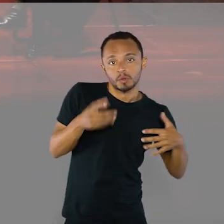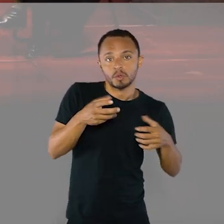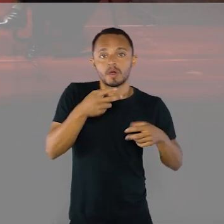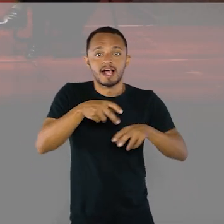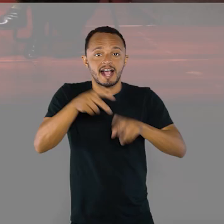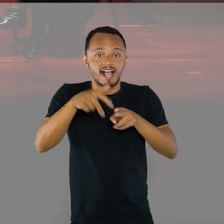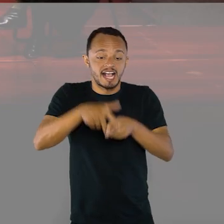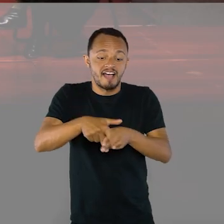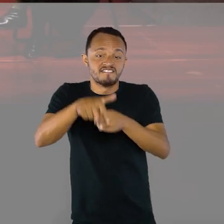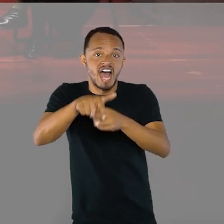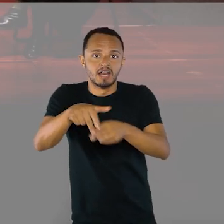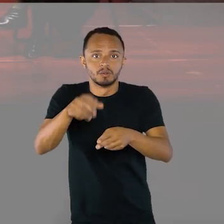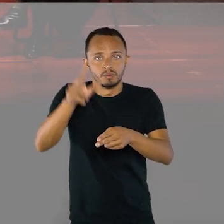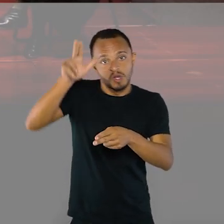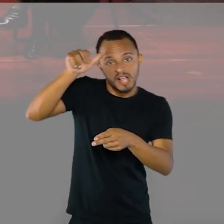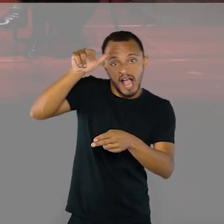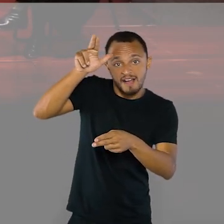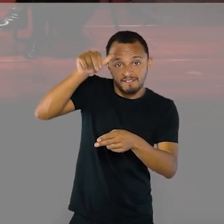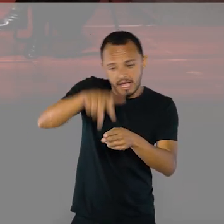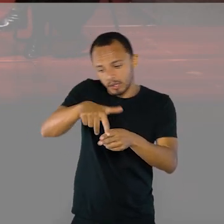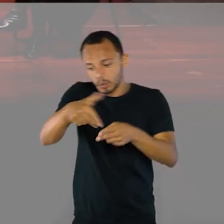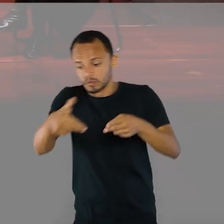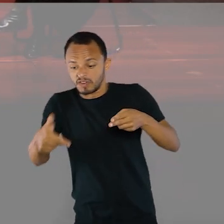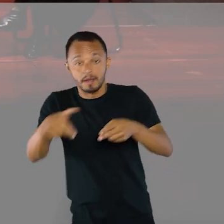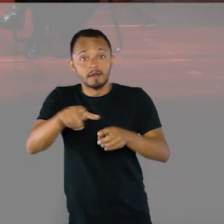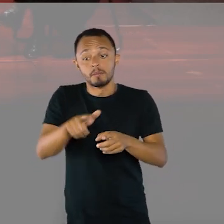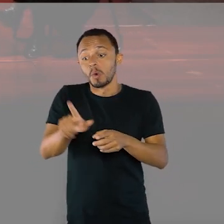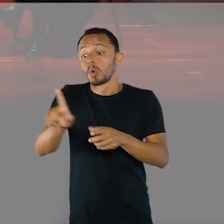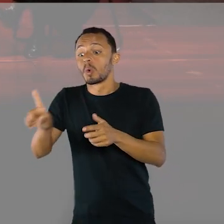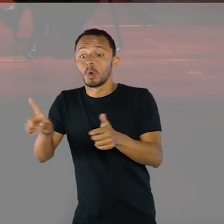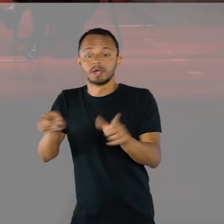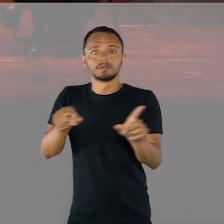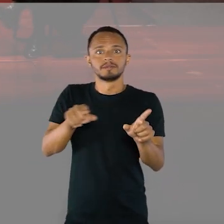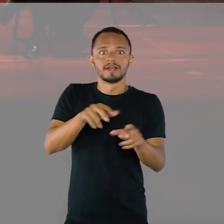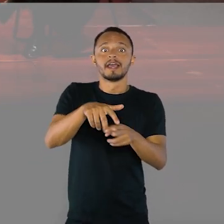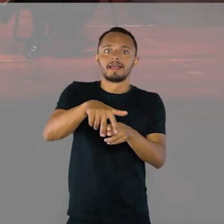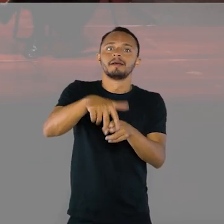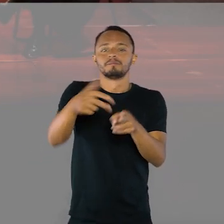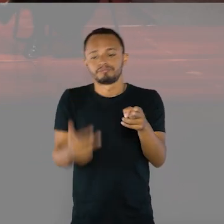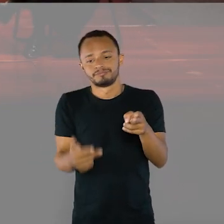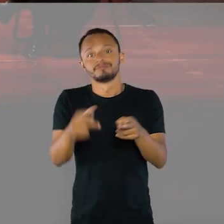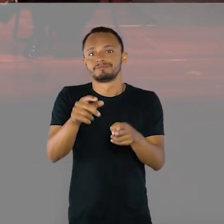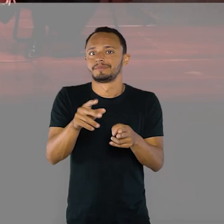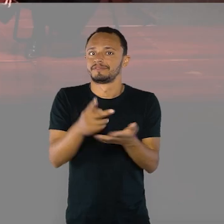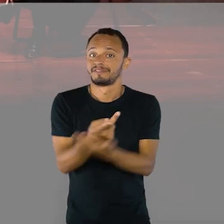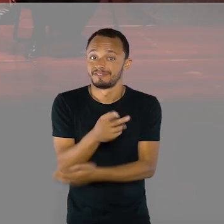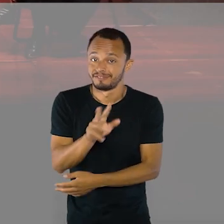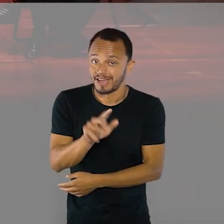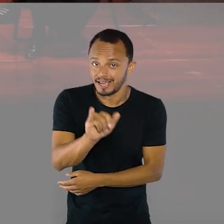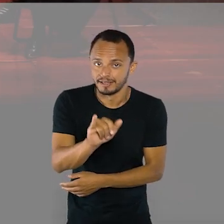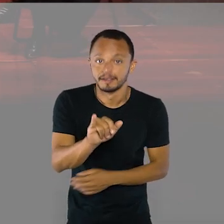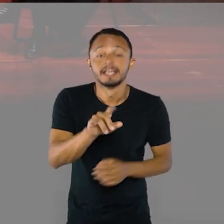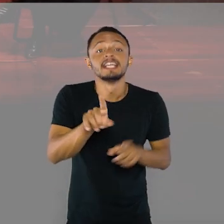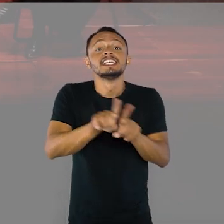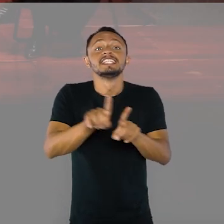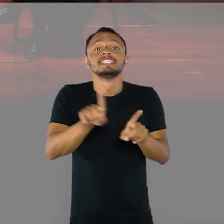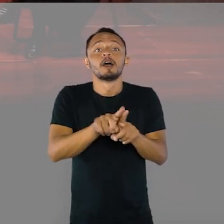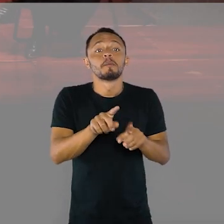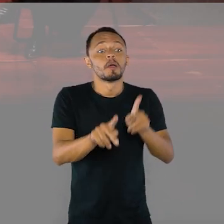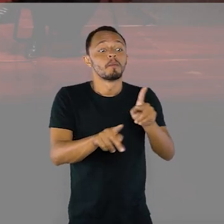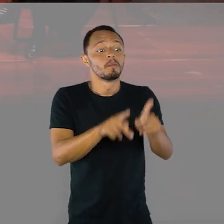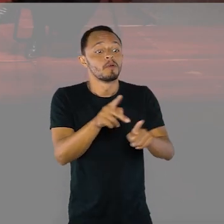vai para o outro. Era tombo certo, né? E vocês podem notar também a pouca familiaridade de Moreau com a população